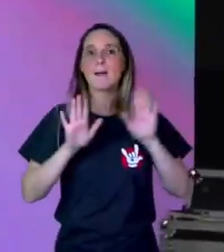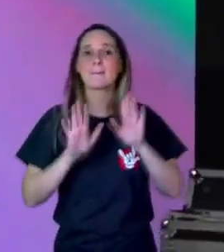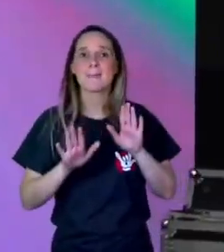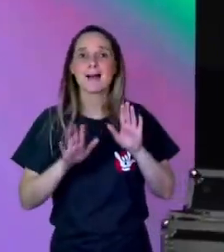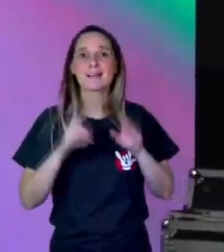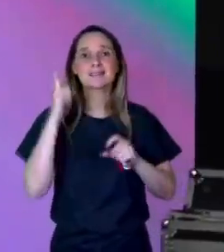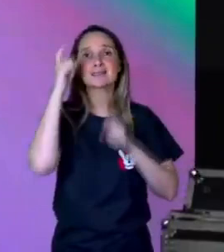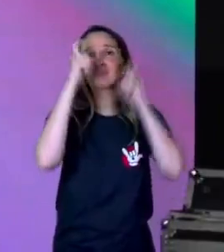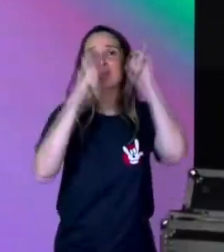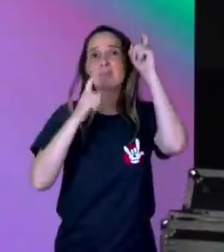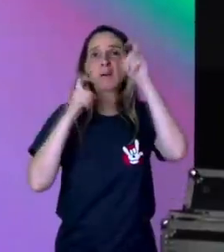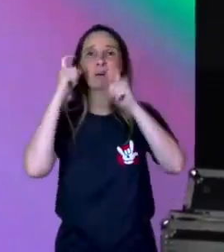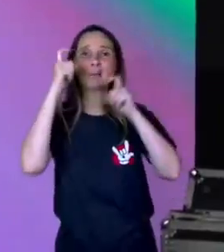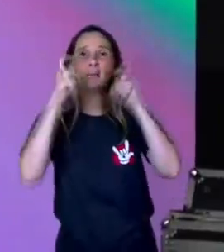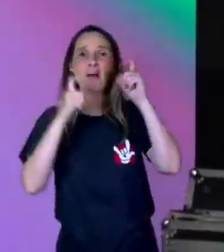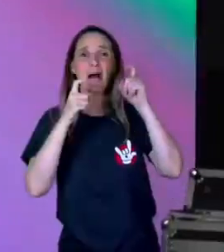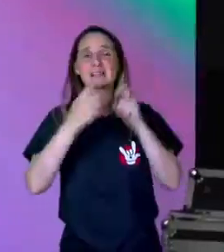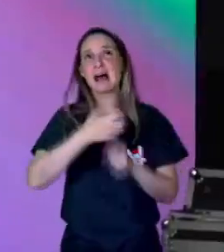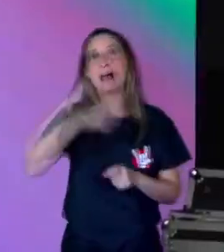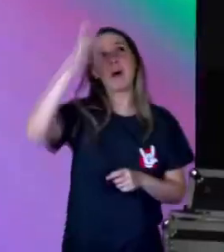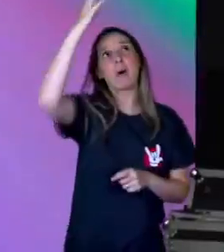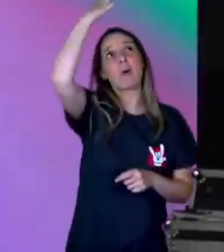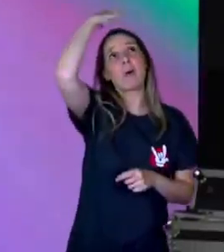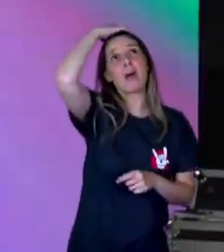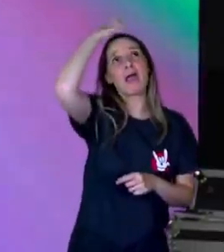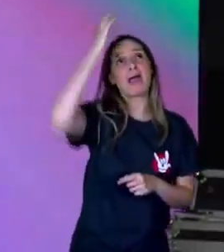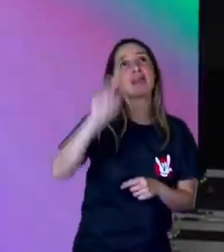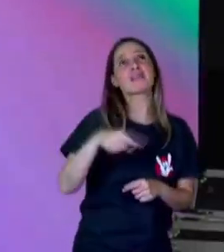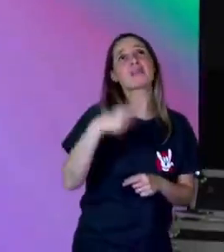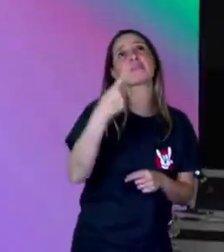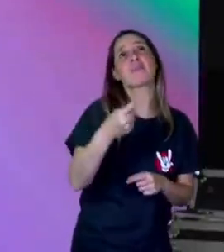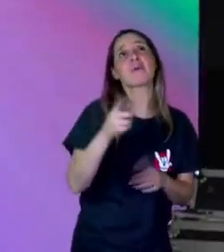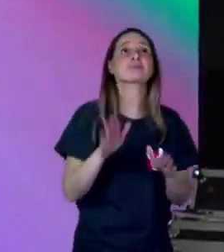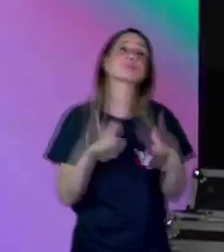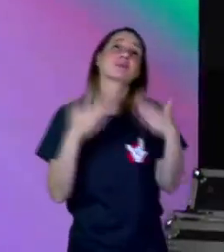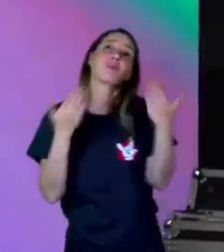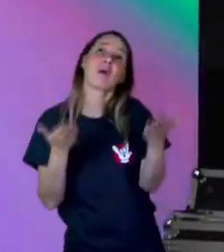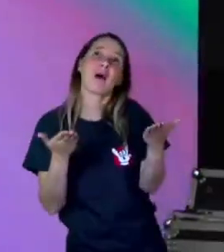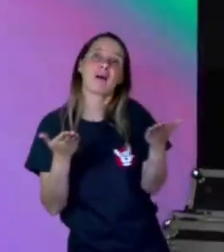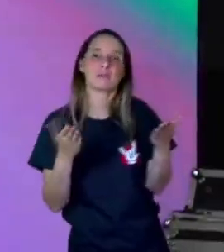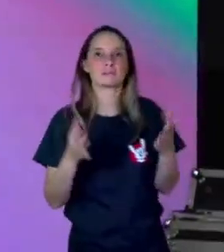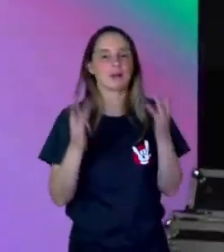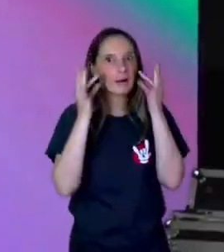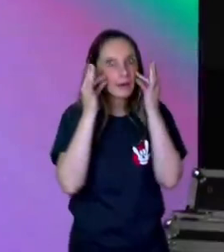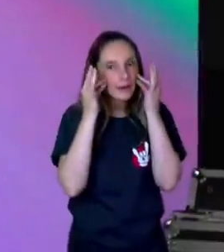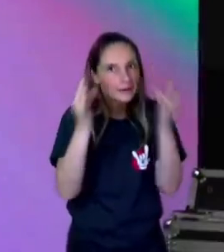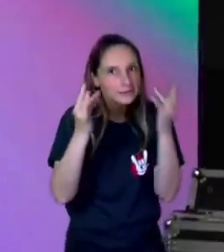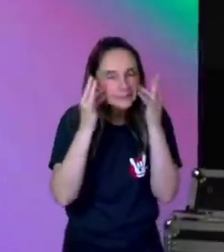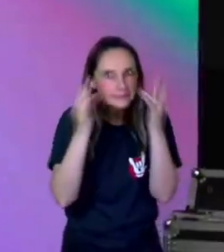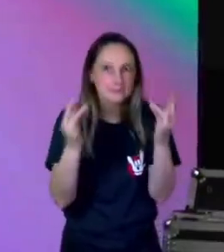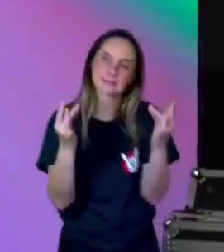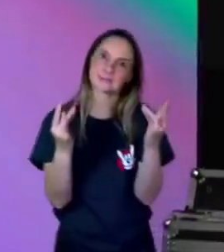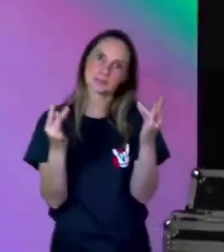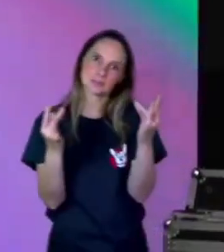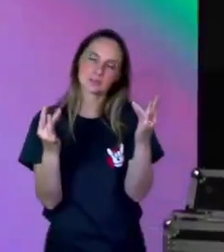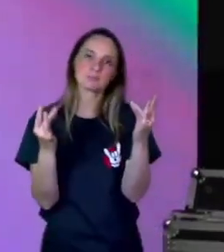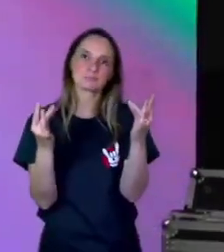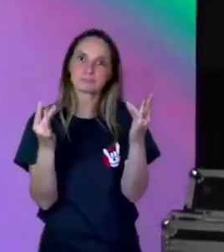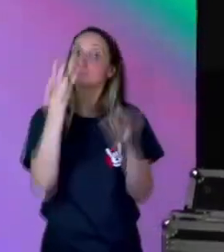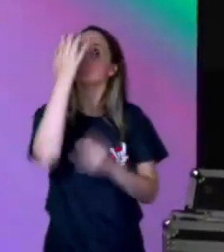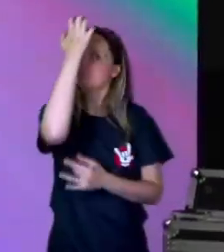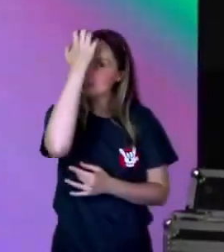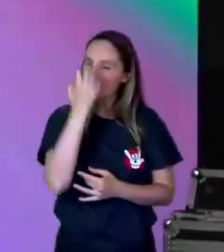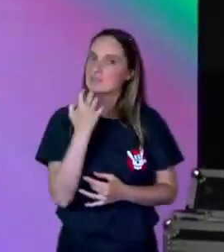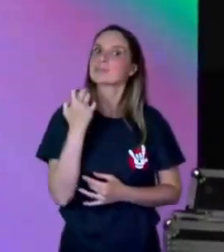eles estão preocupados com uma situação política. Você tá olhando para mim aqui nessa hora, por favor? Eu acho que isso é muito